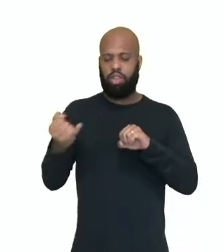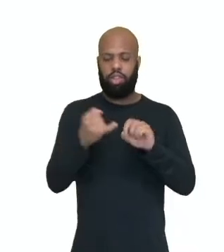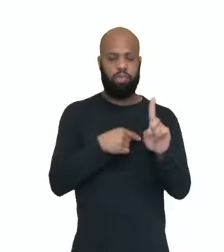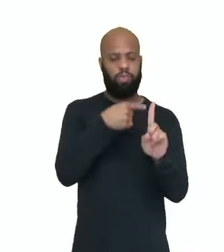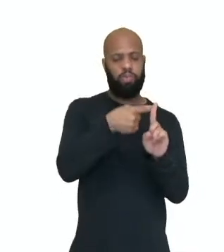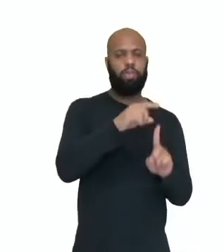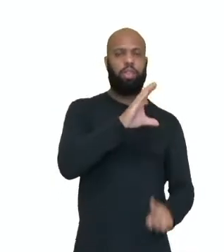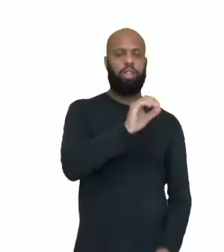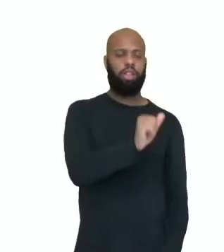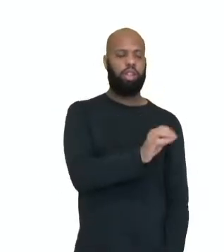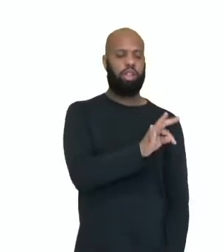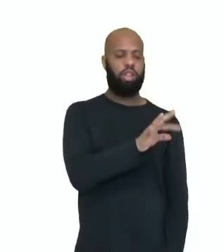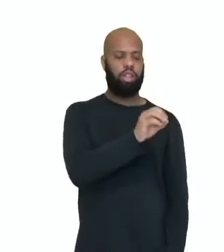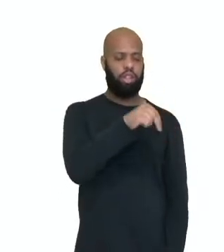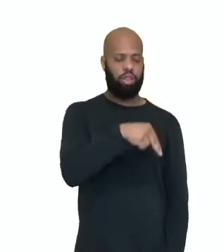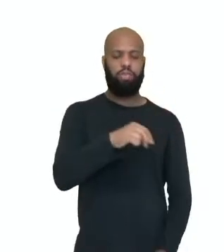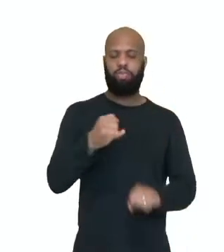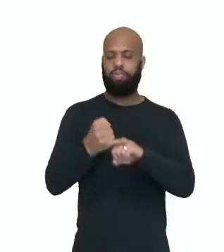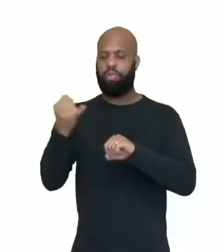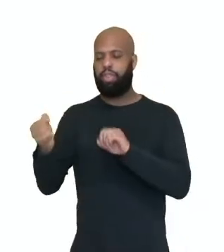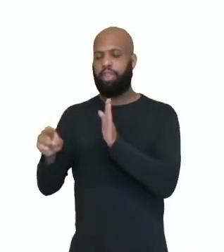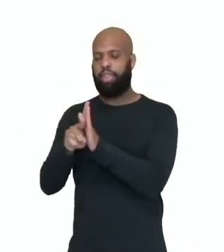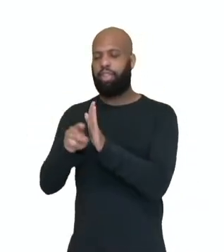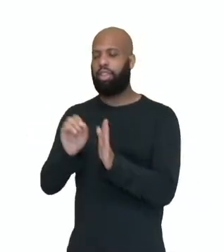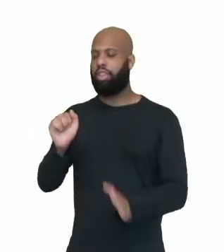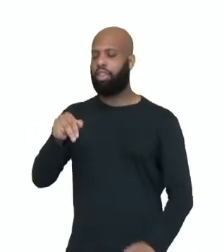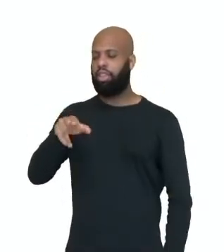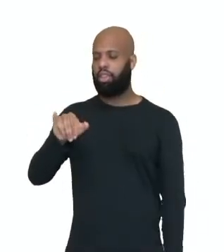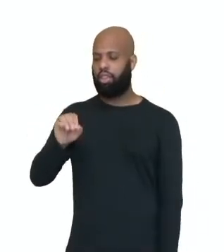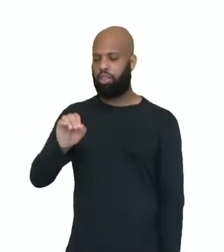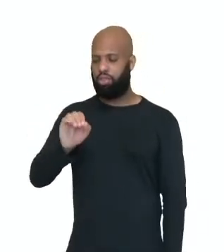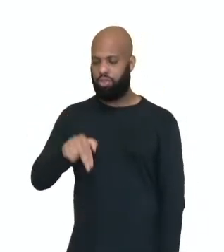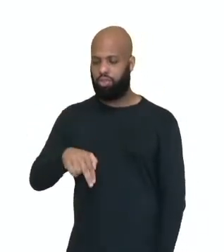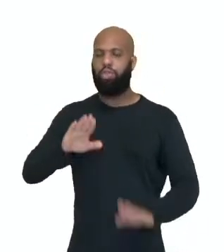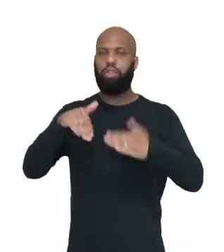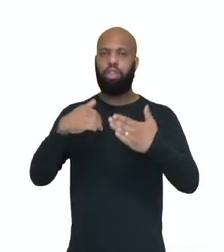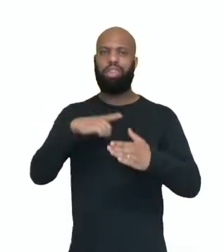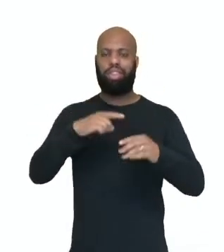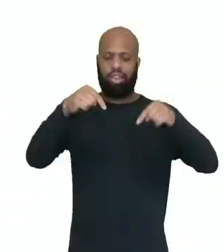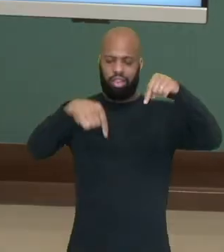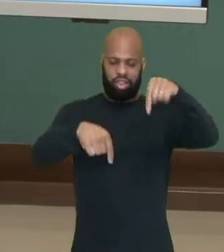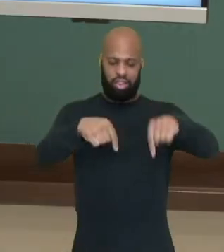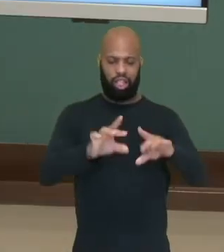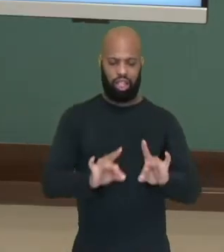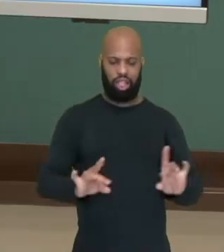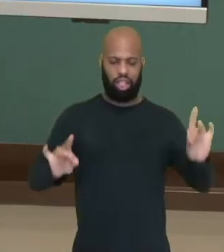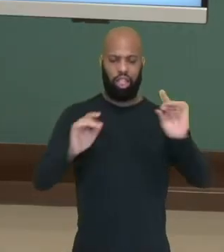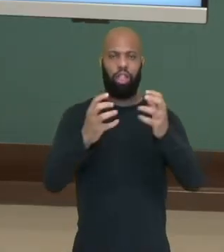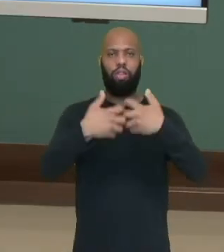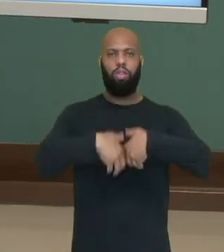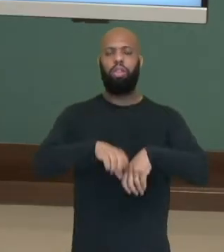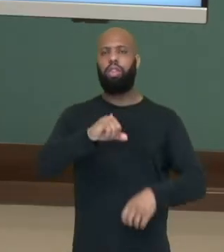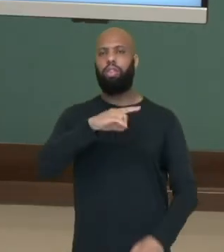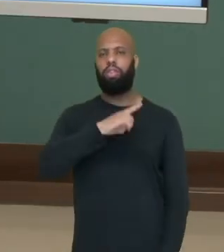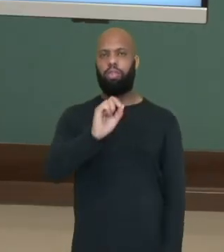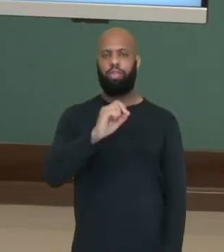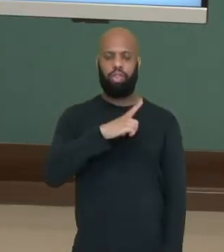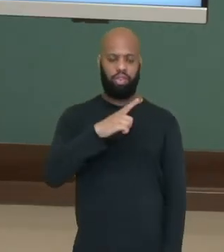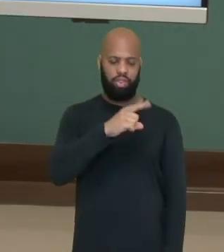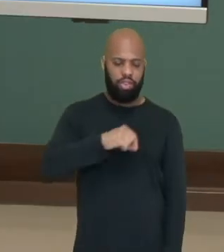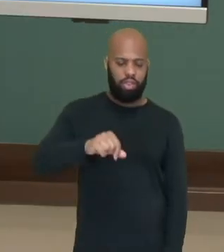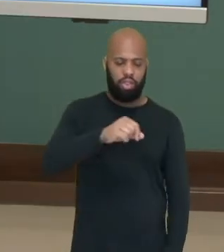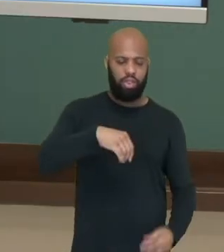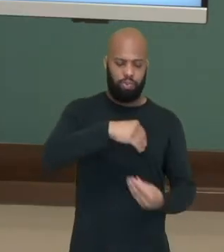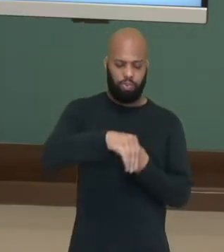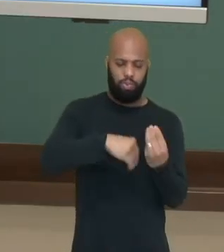de cátions, e os negativos, que chamamos de ânion. Então, na eletrólise aquosa, ela vai funcionar quando eu tenho um sal